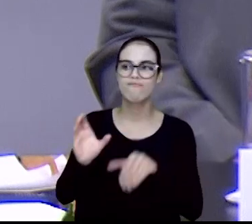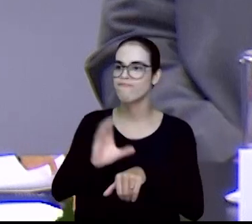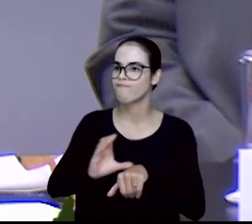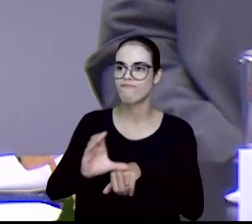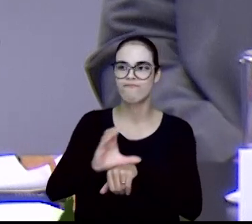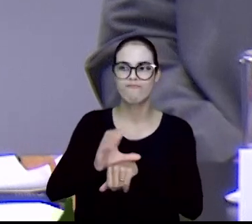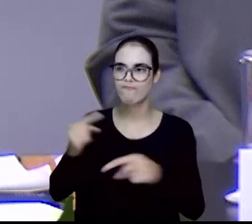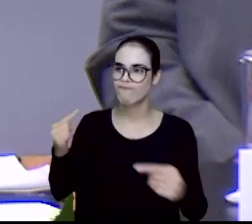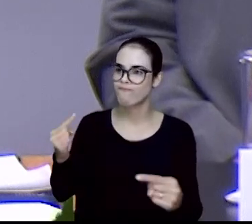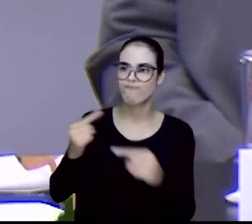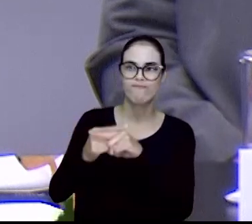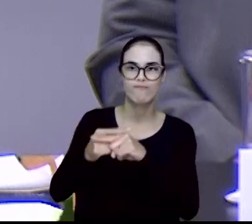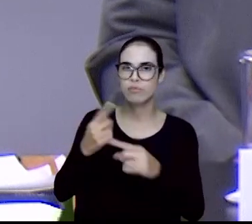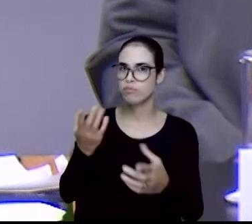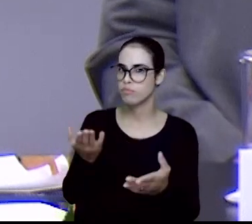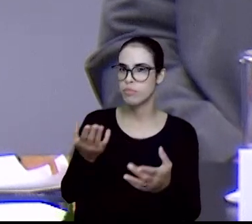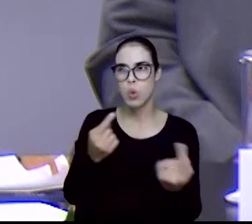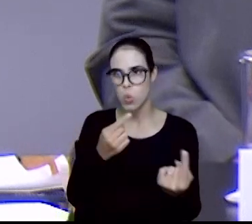por exemplo,